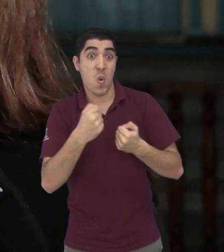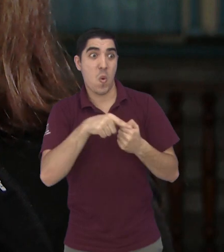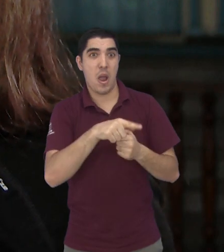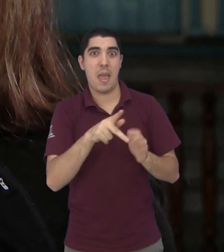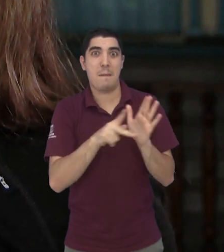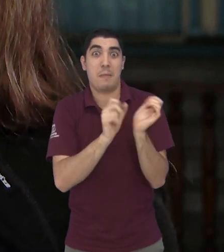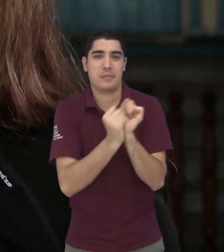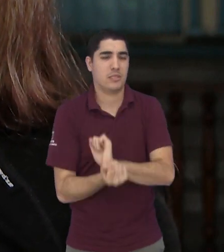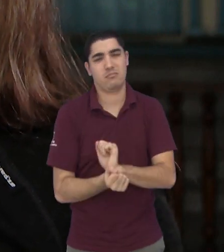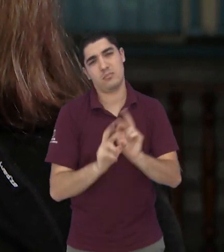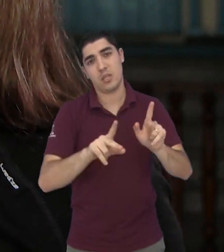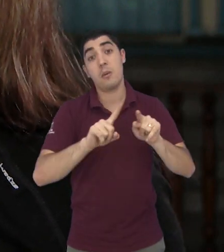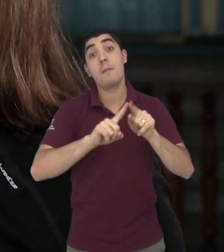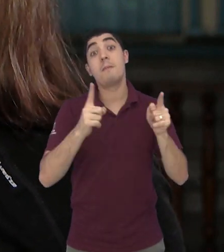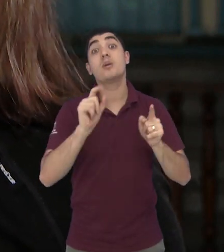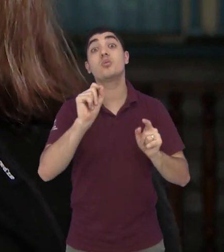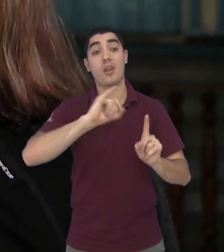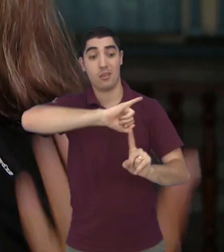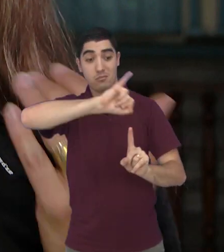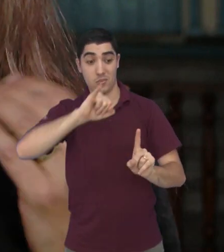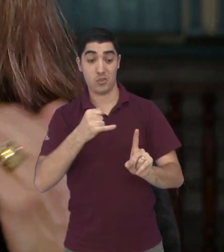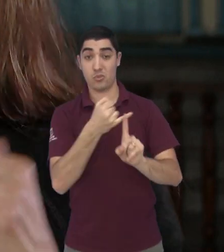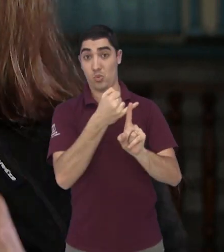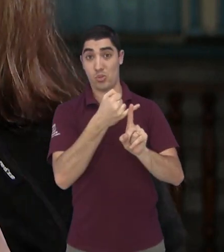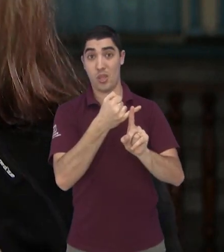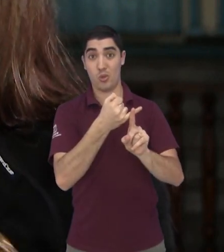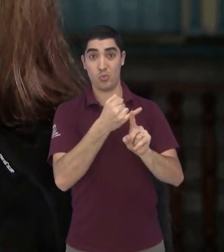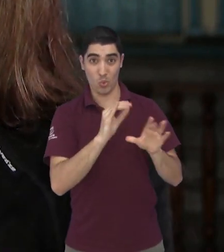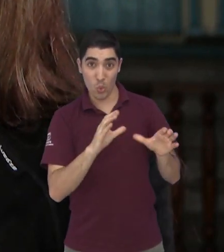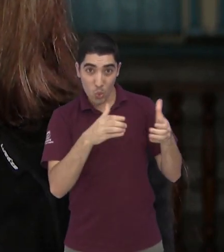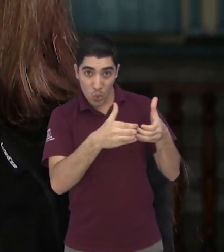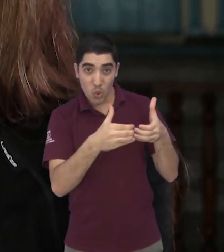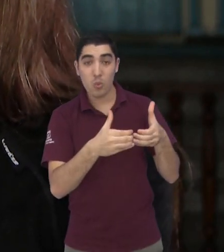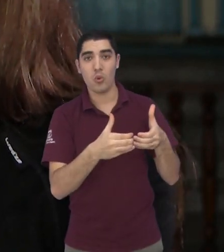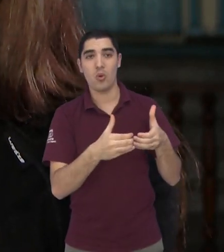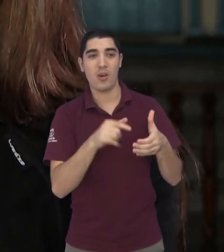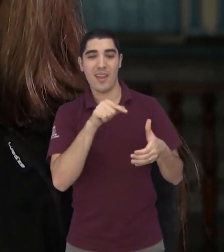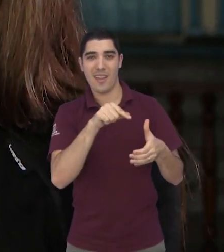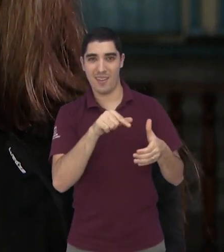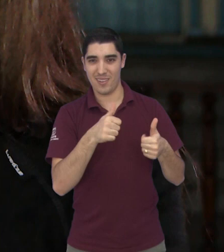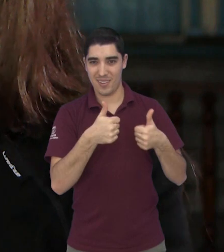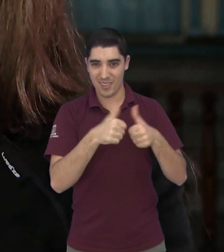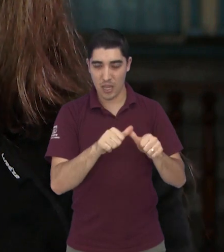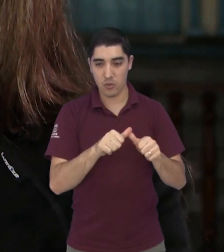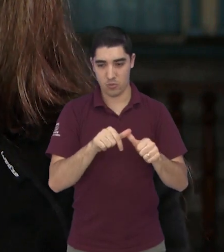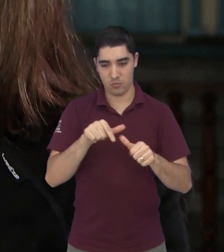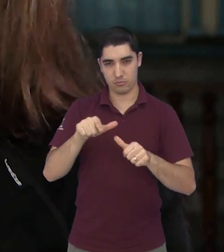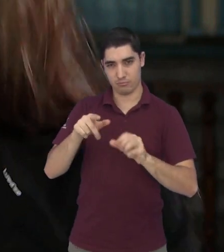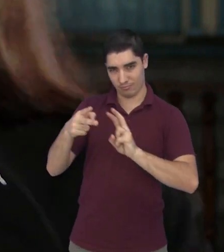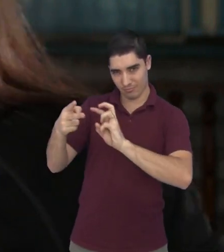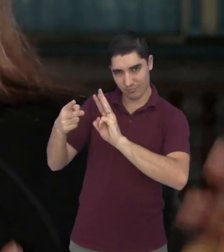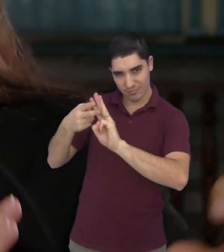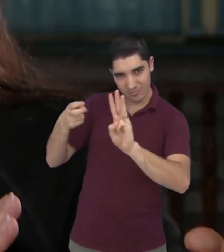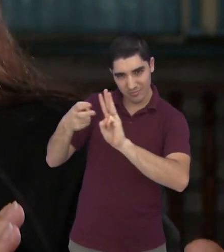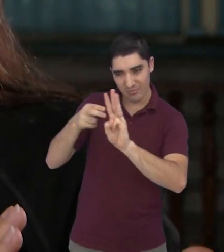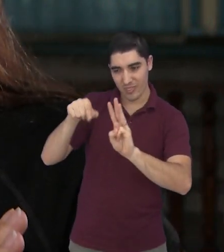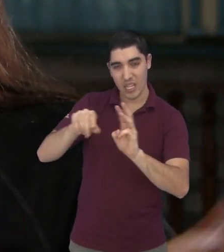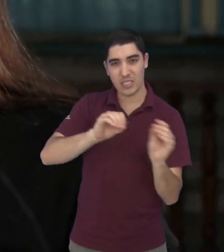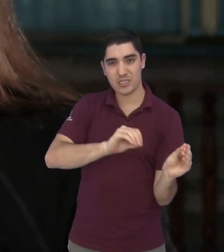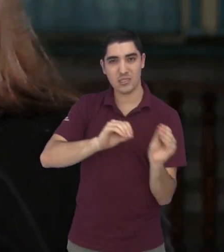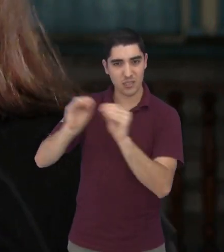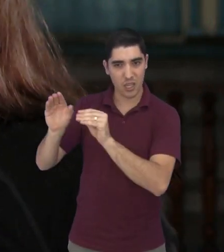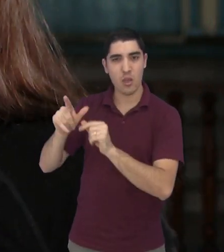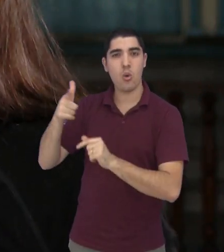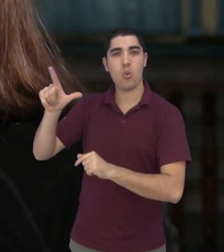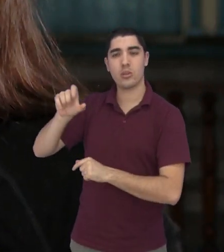jesuítico, tá? Porque eles saíram, os indígenas saíram e foram para a Serra do Mar